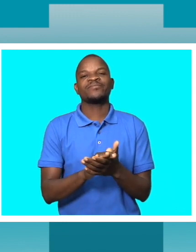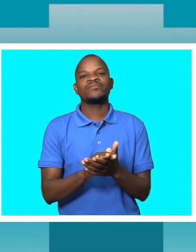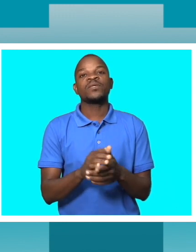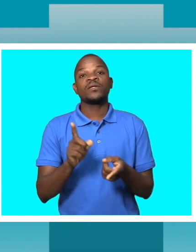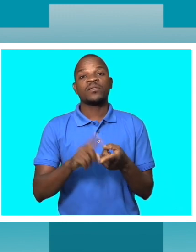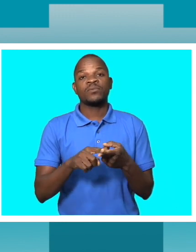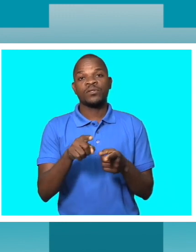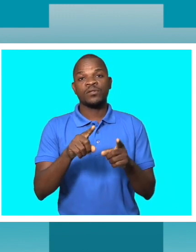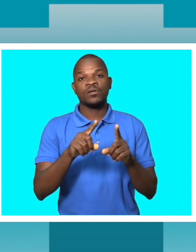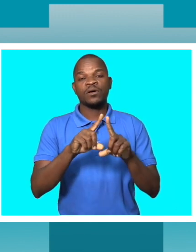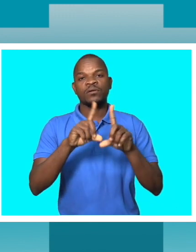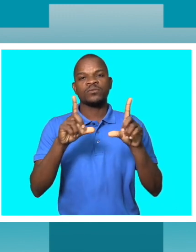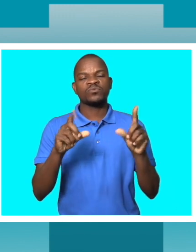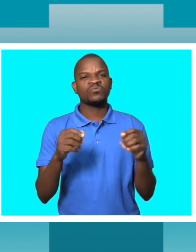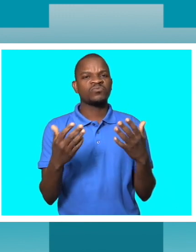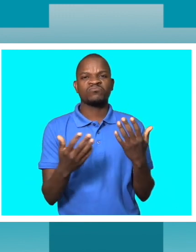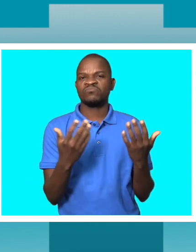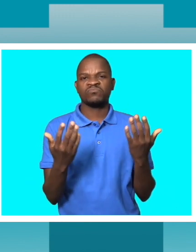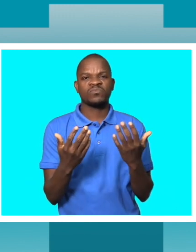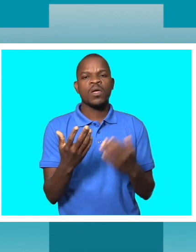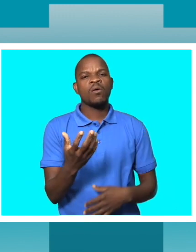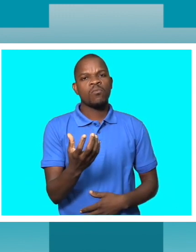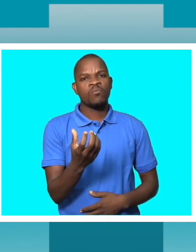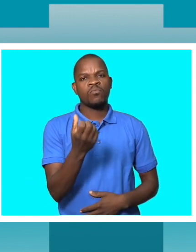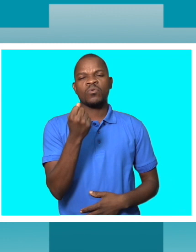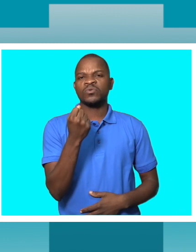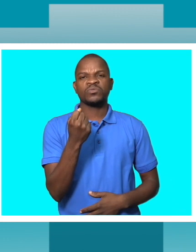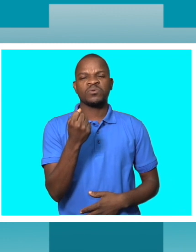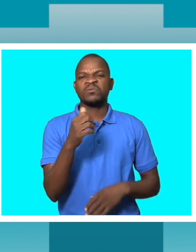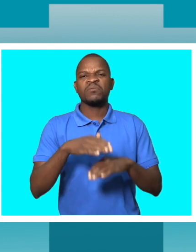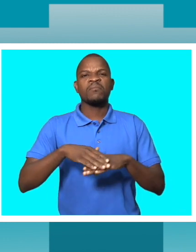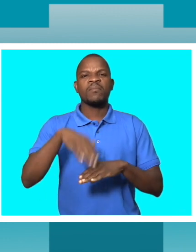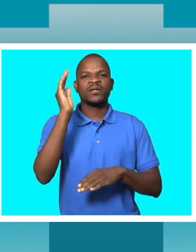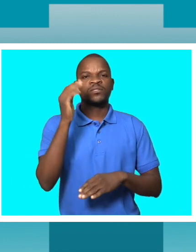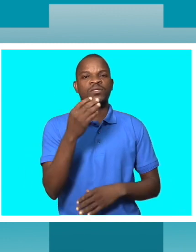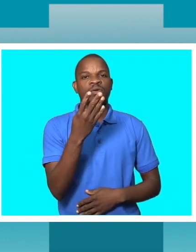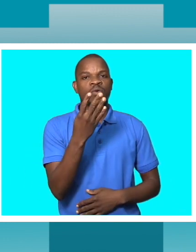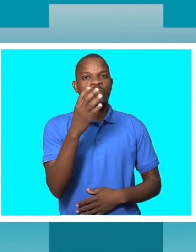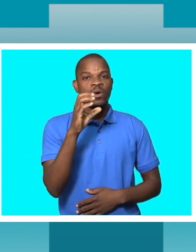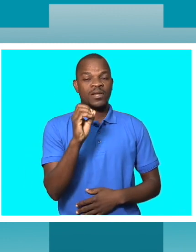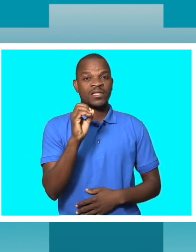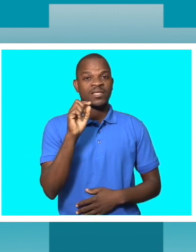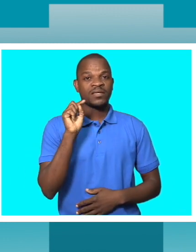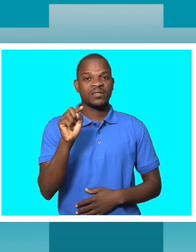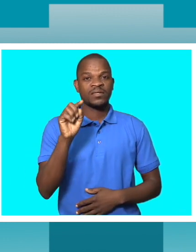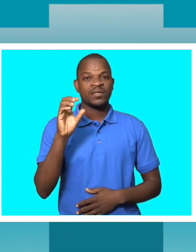sistema com uma capacidade muito grande, acima de 40 mil